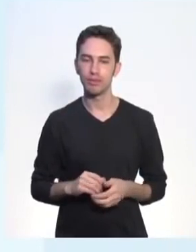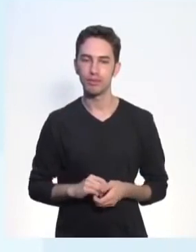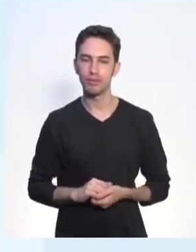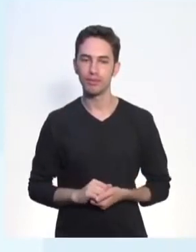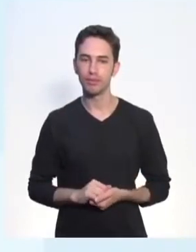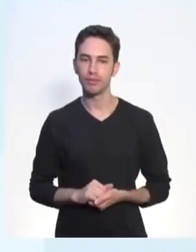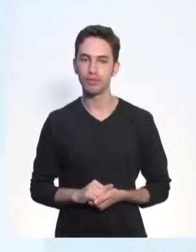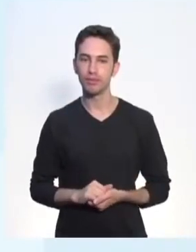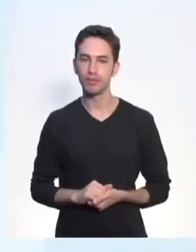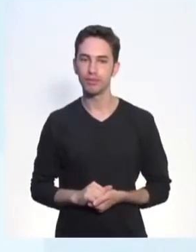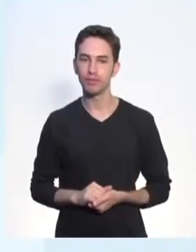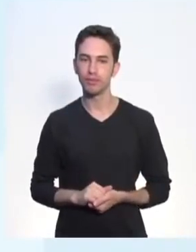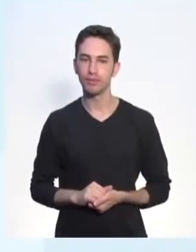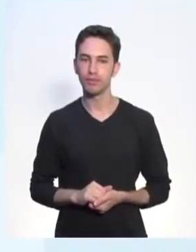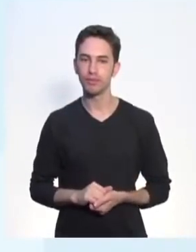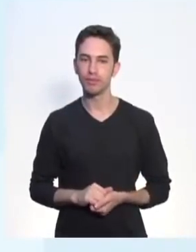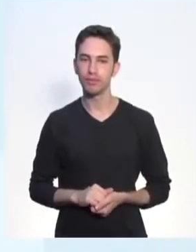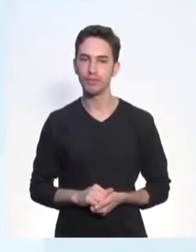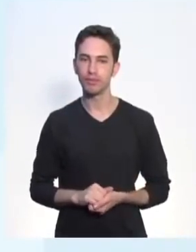Vamos lá.